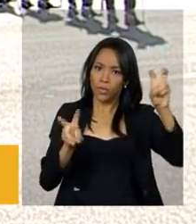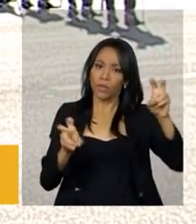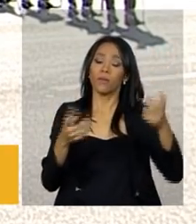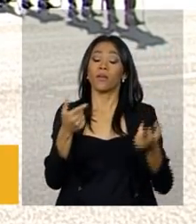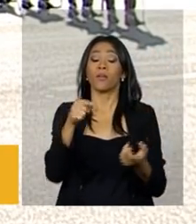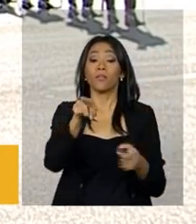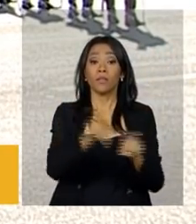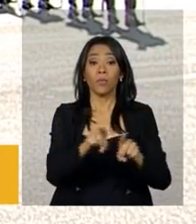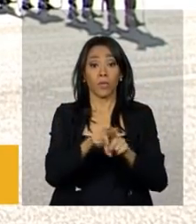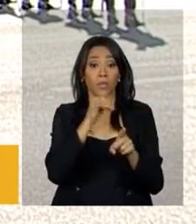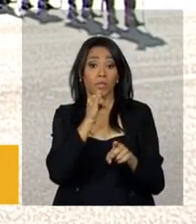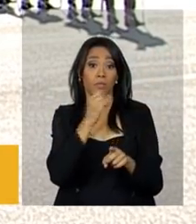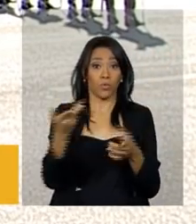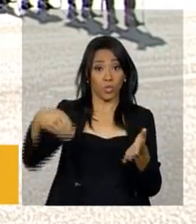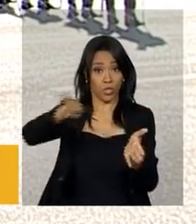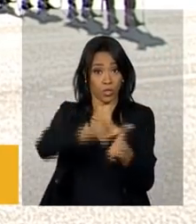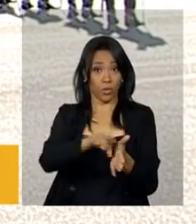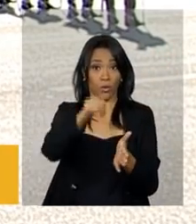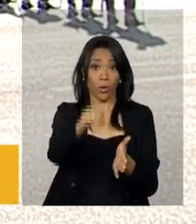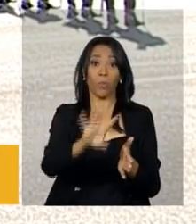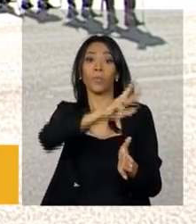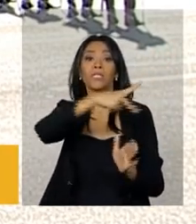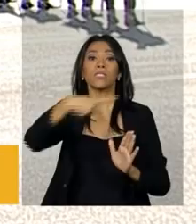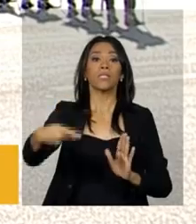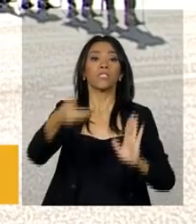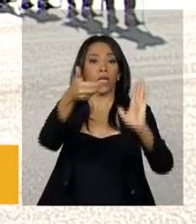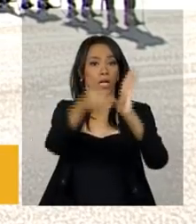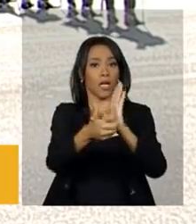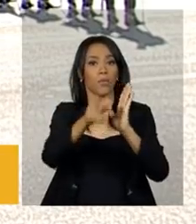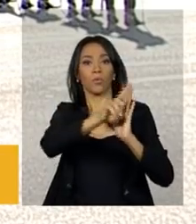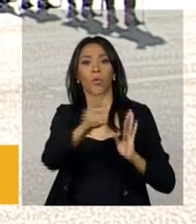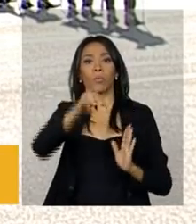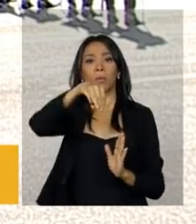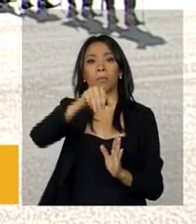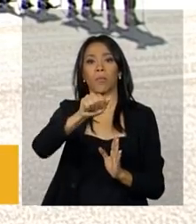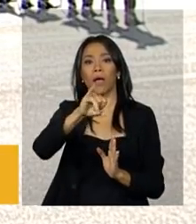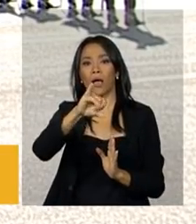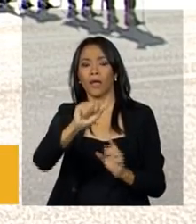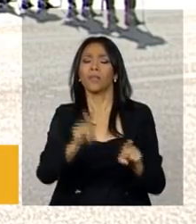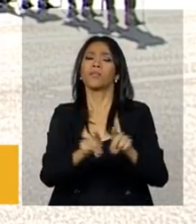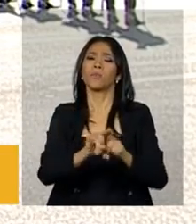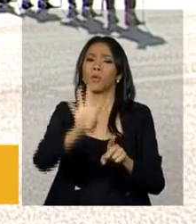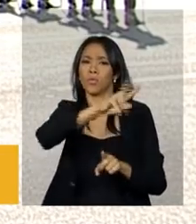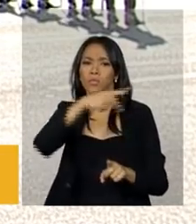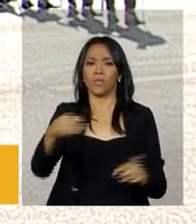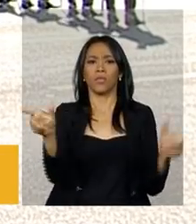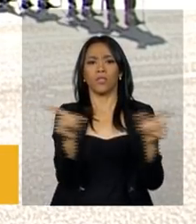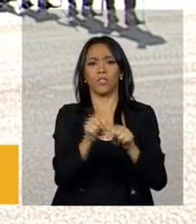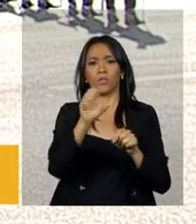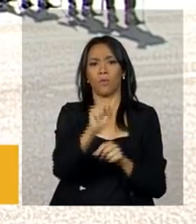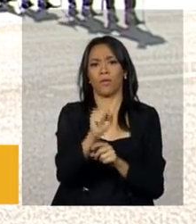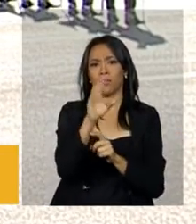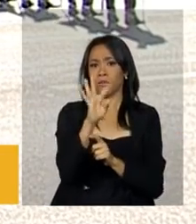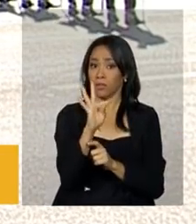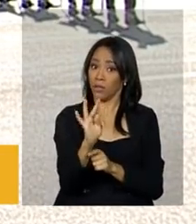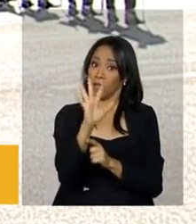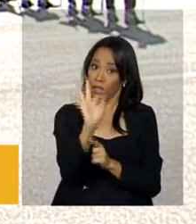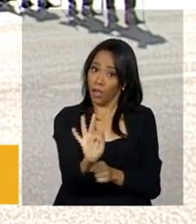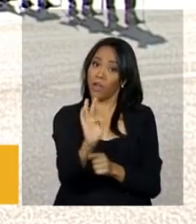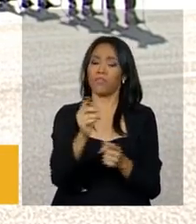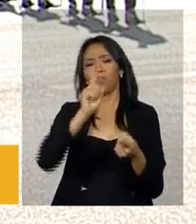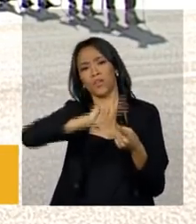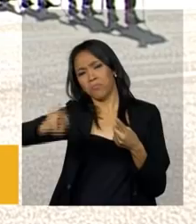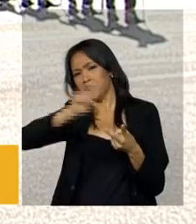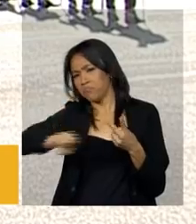como por exemplo o presidente da Câmara dos Deputados, Rodrigo Maia, o presidente do Supremo Tribunal Federal, Ricardo Lewandowski, e uma série